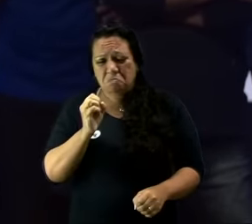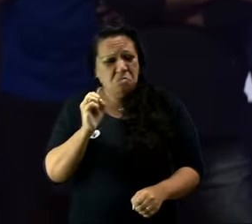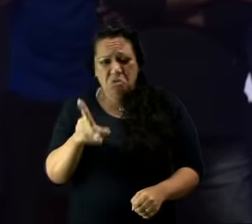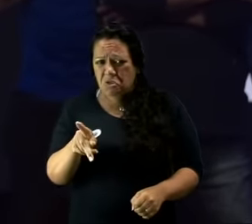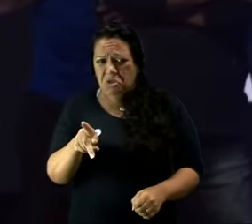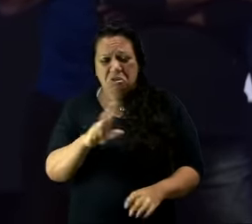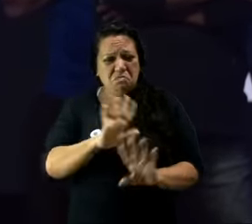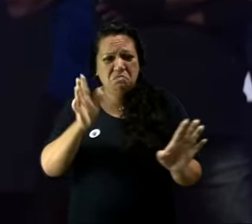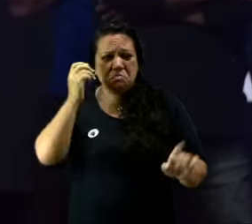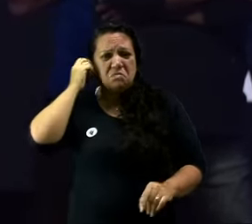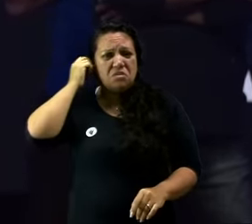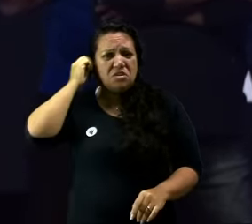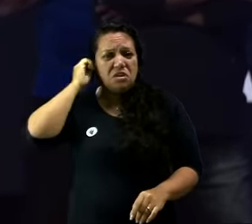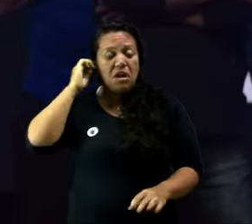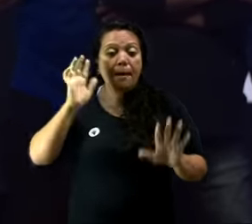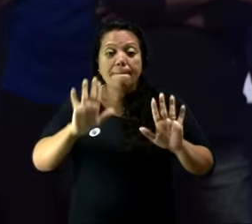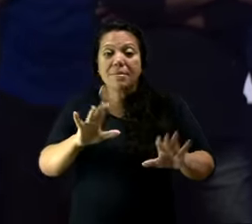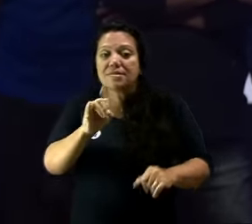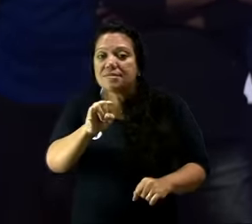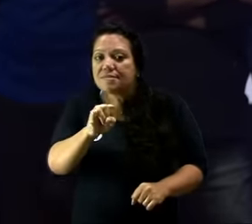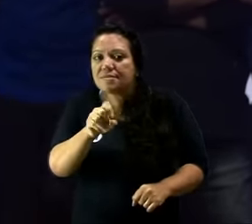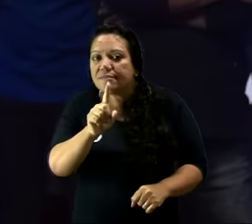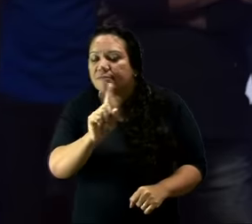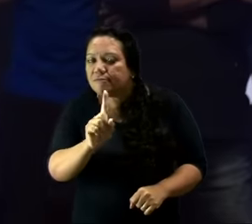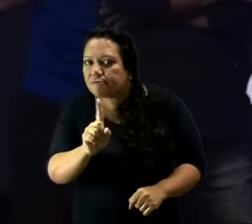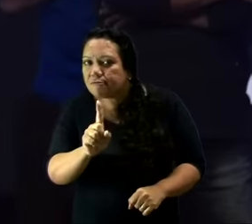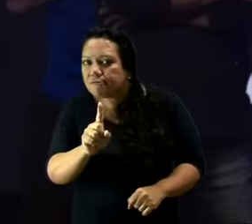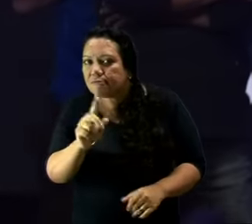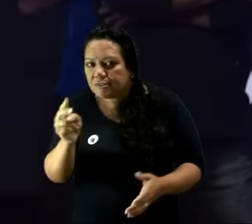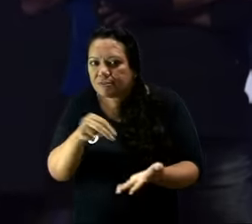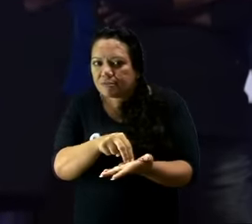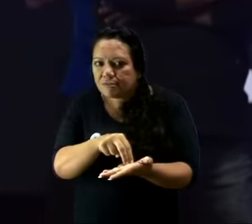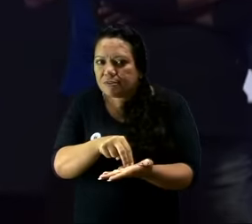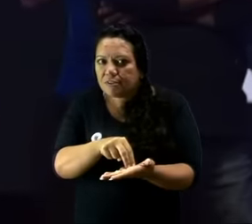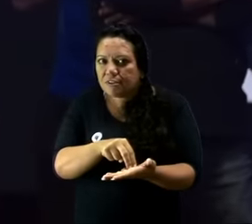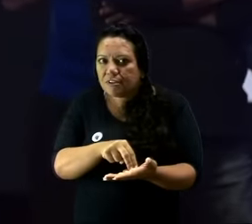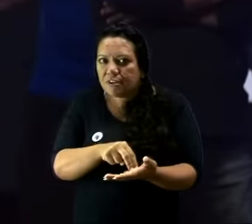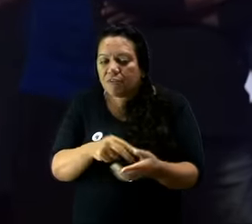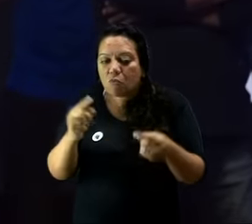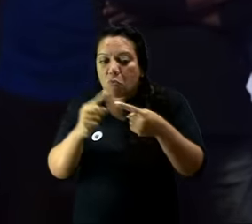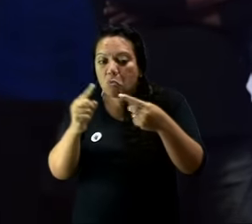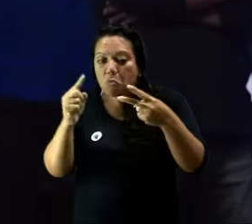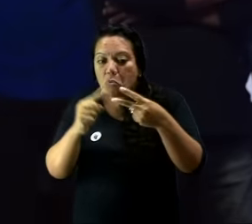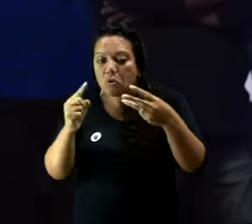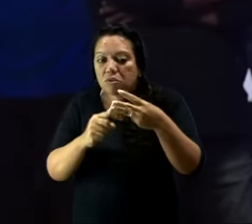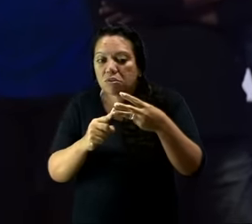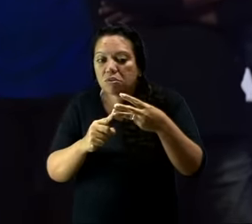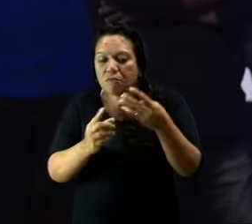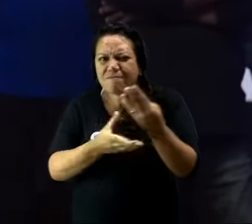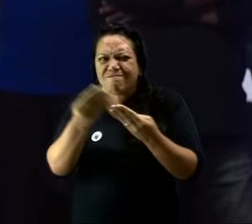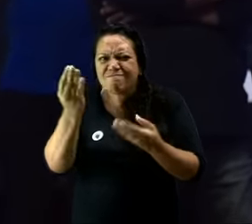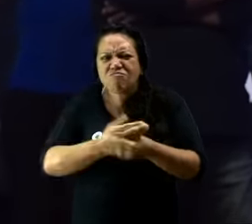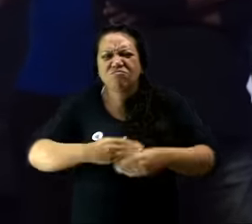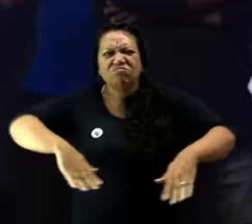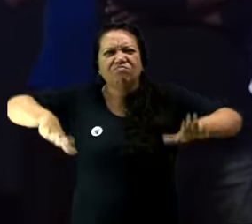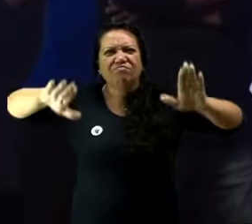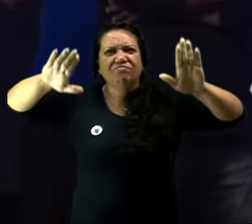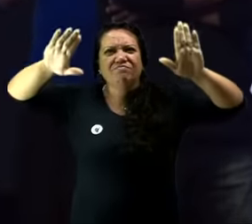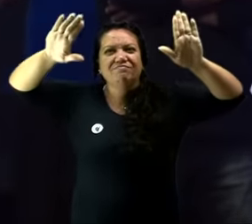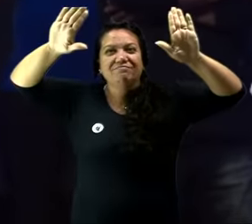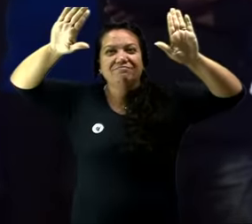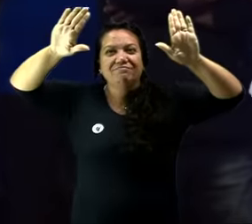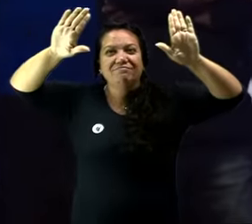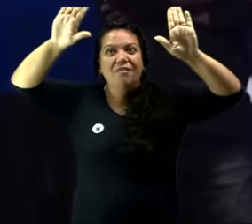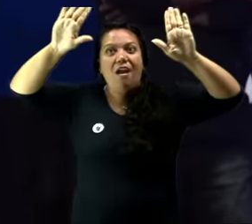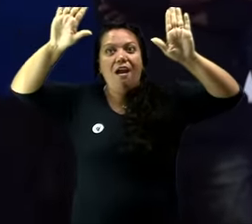sair. Mas se você ainda não tiver, eu vou contar até três. Quando eu disser três, joga a sua mão mais alto que você pode, para que eu possa te ver, porque está